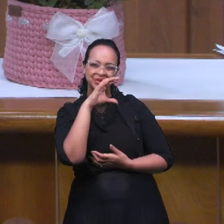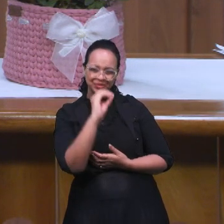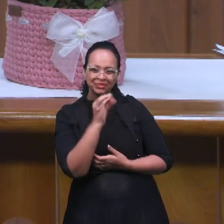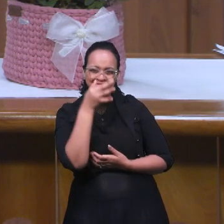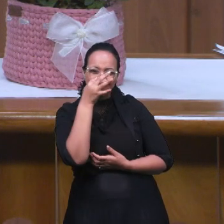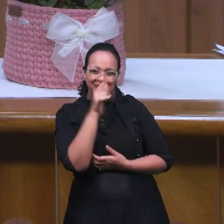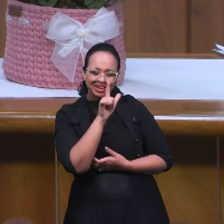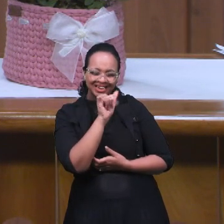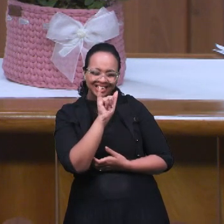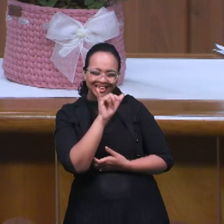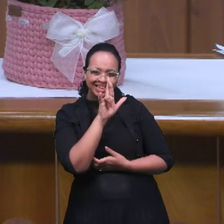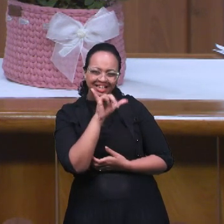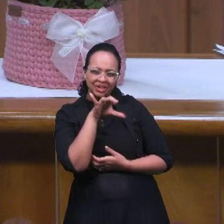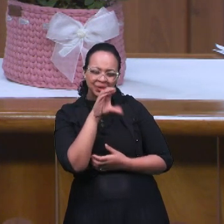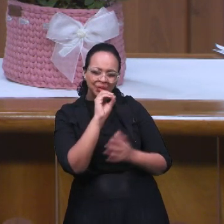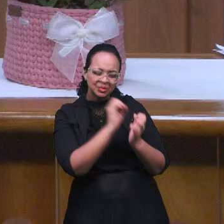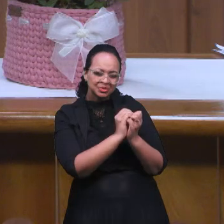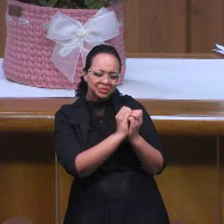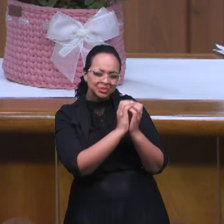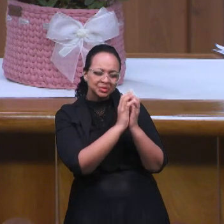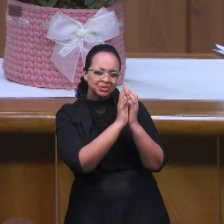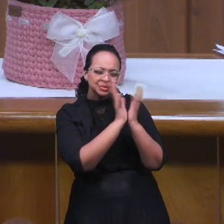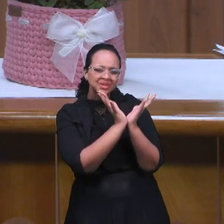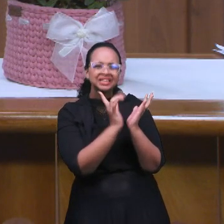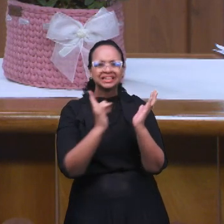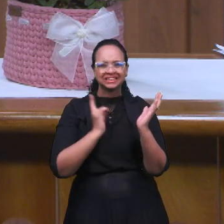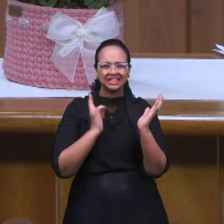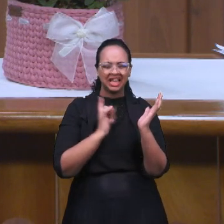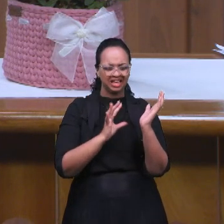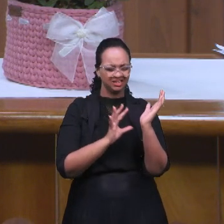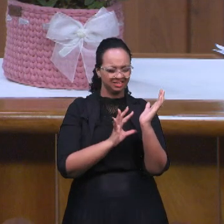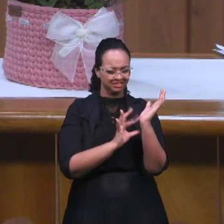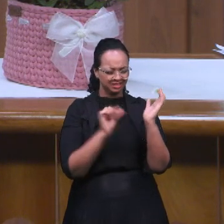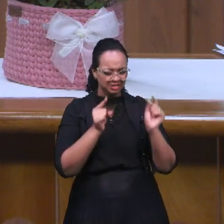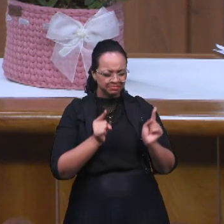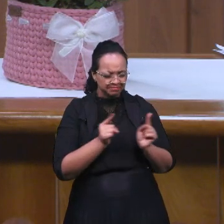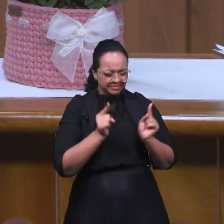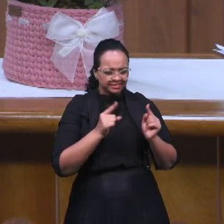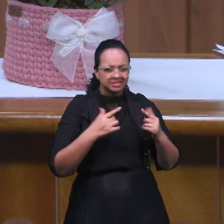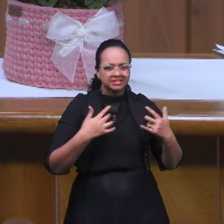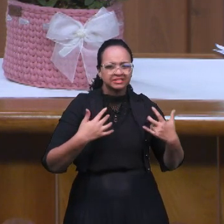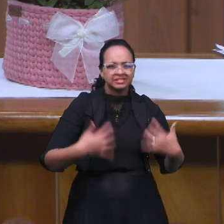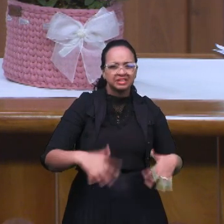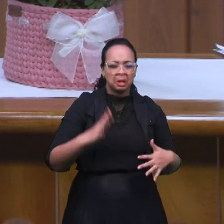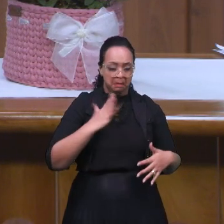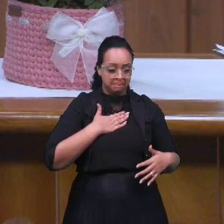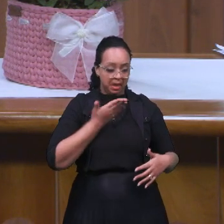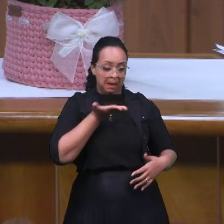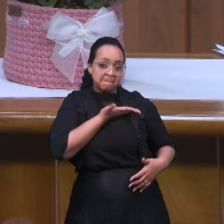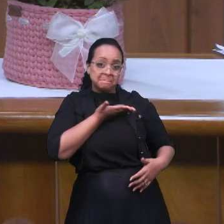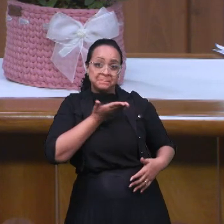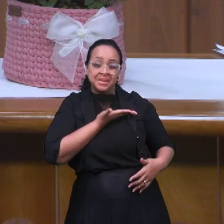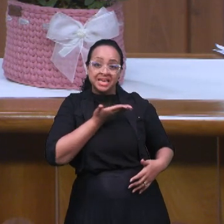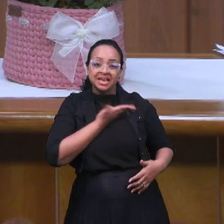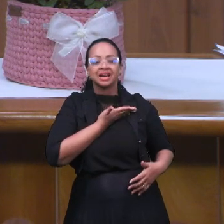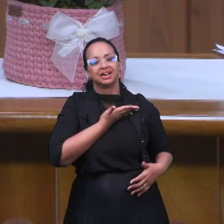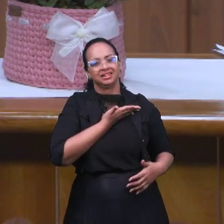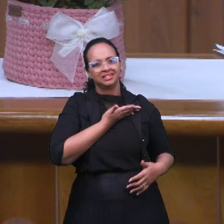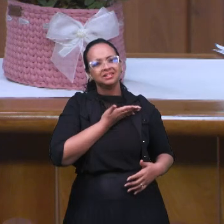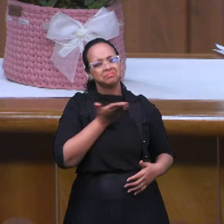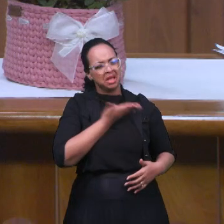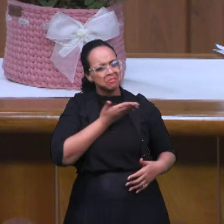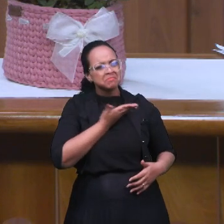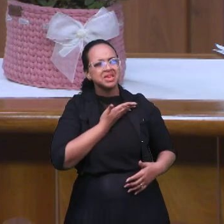lírio entre os espinhos, tal é a minha amiga, né, tal a minha amada, minha amiga entre as